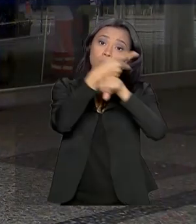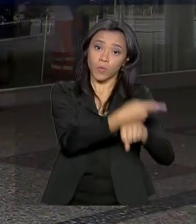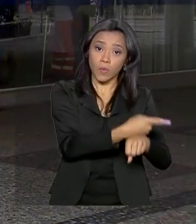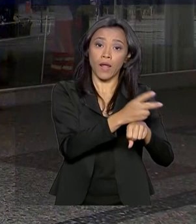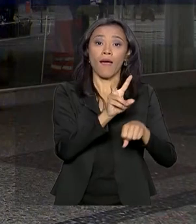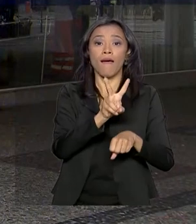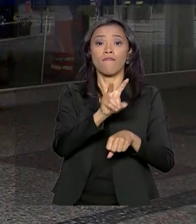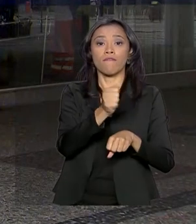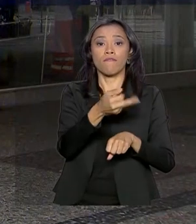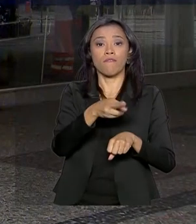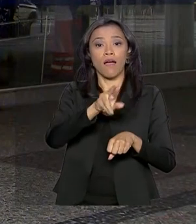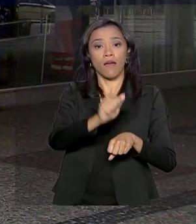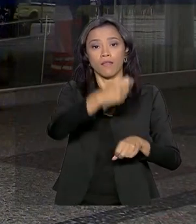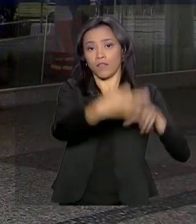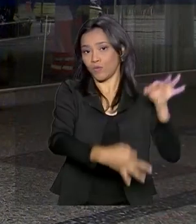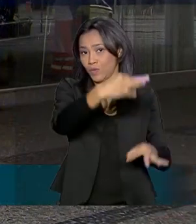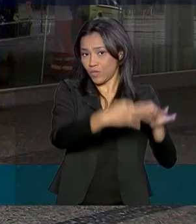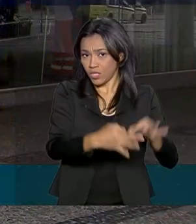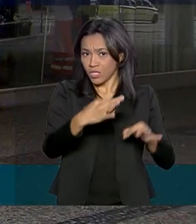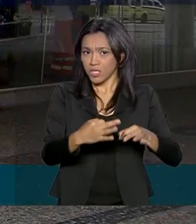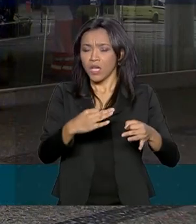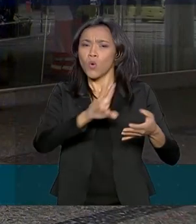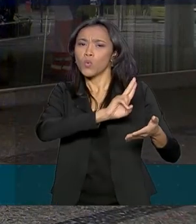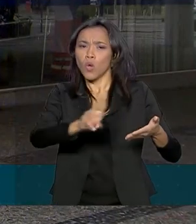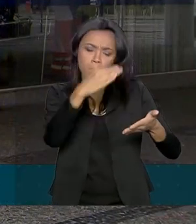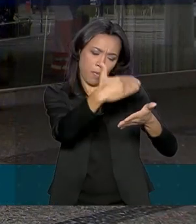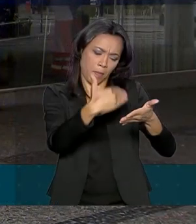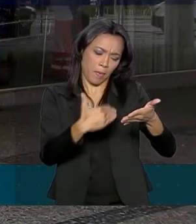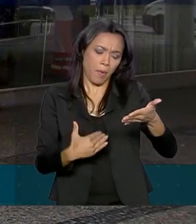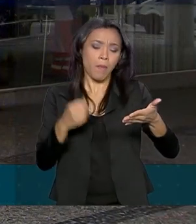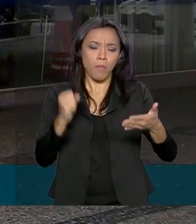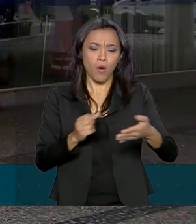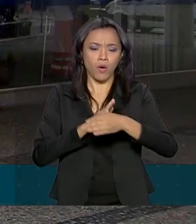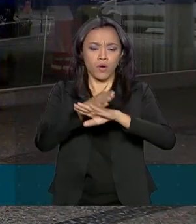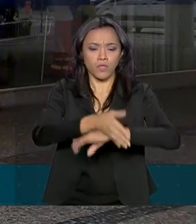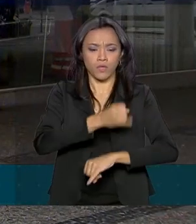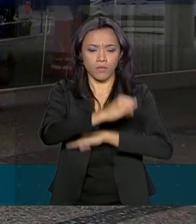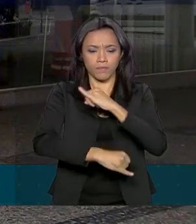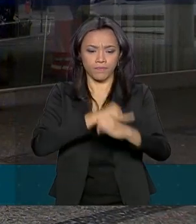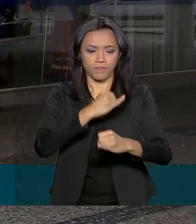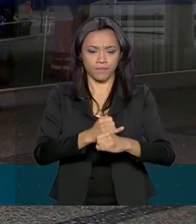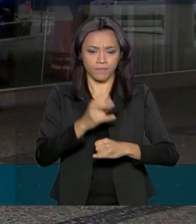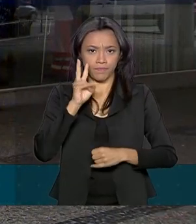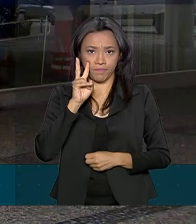Justiça Federal. A lista completa com esses locais de atendimento pode ser conferida no site